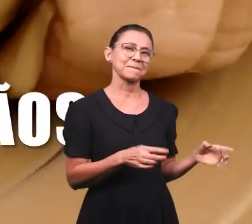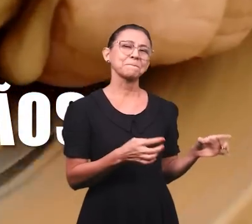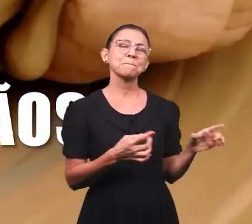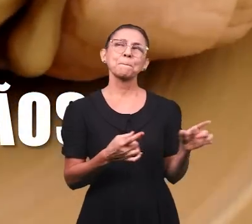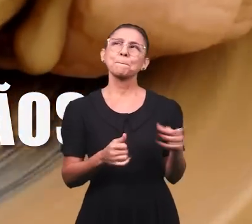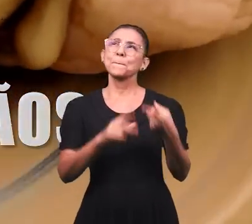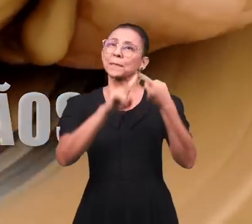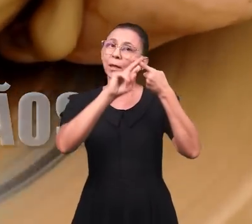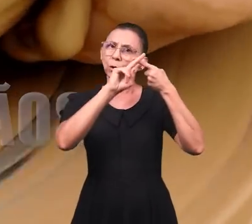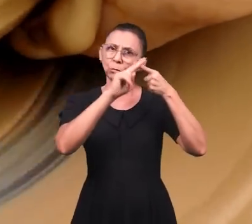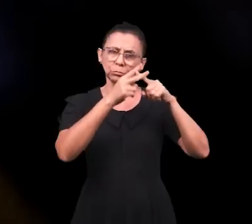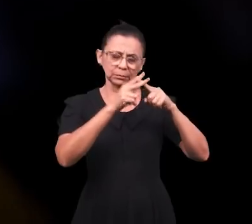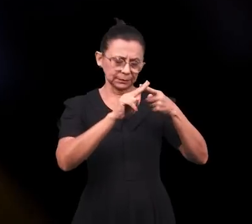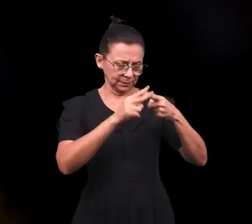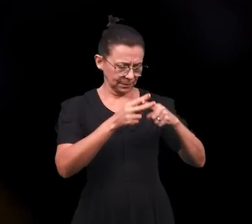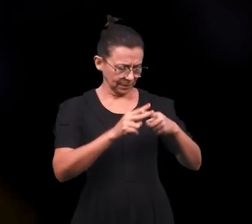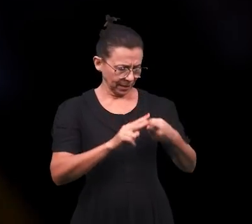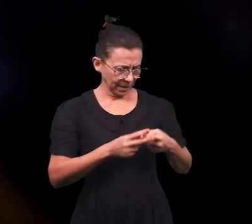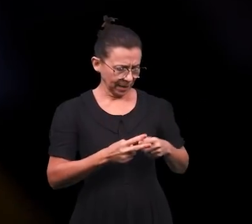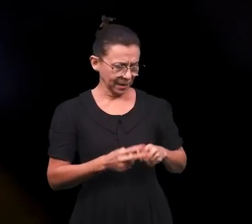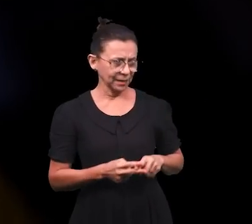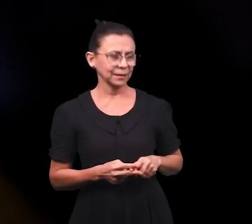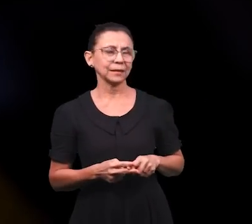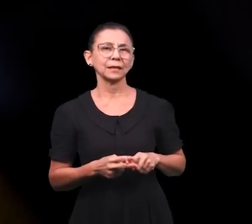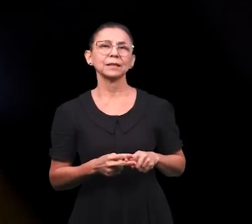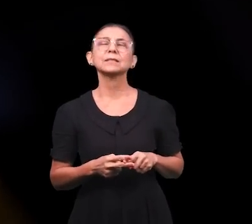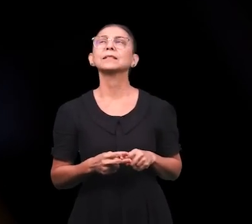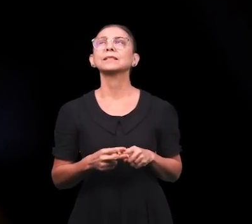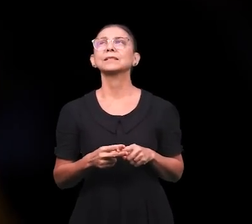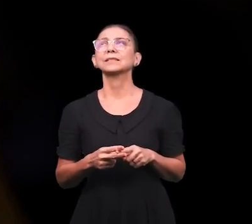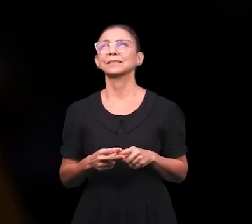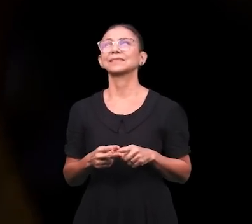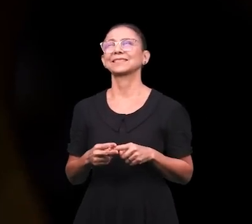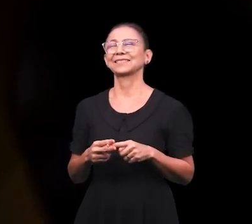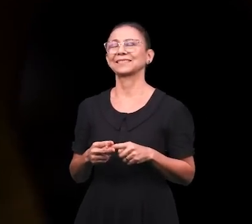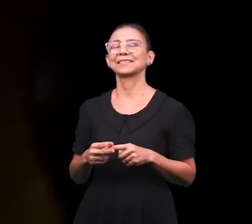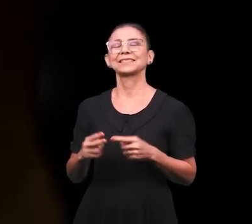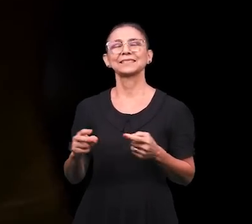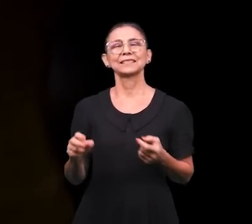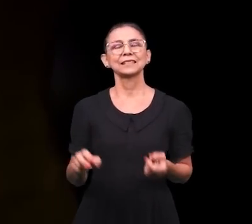tuas mãos, para tu